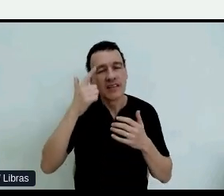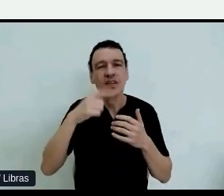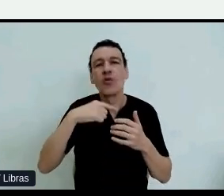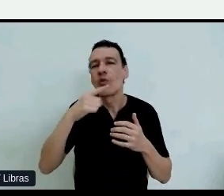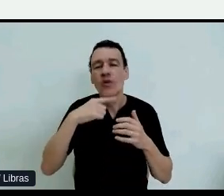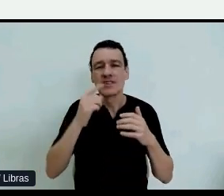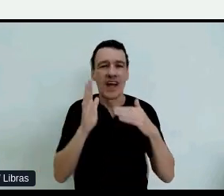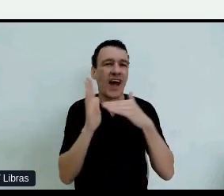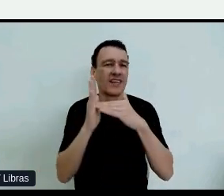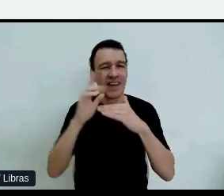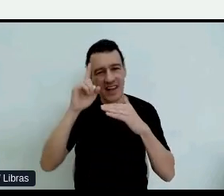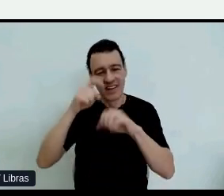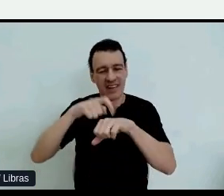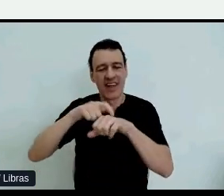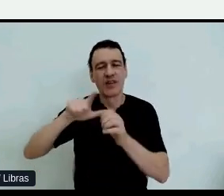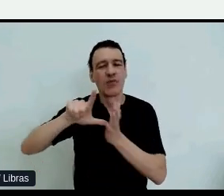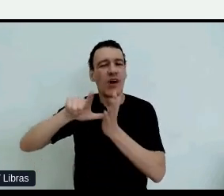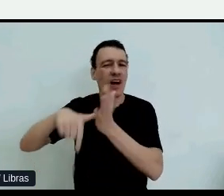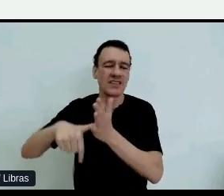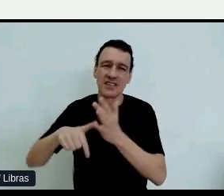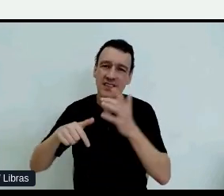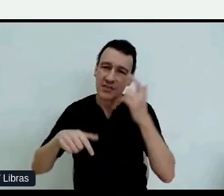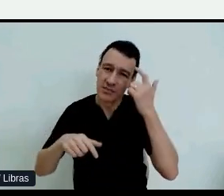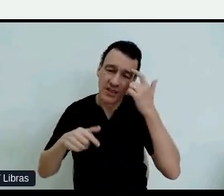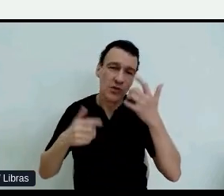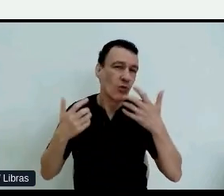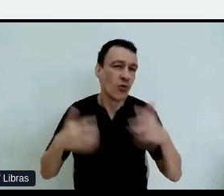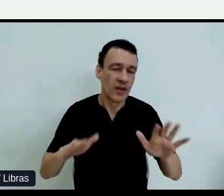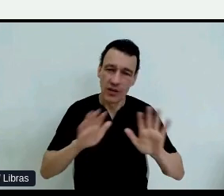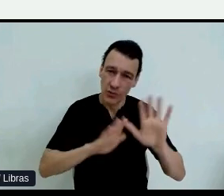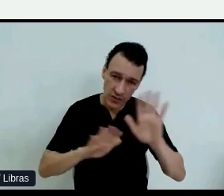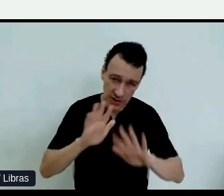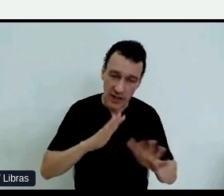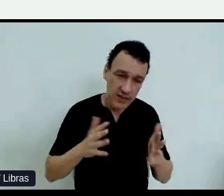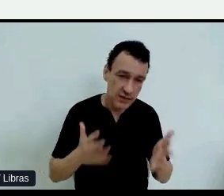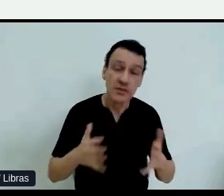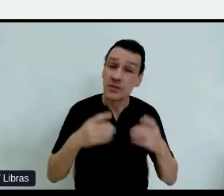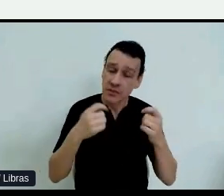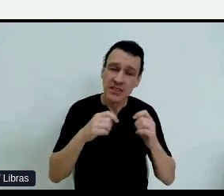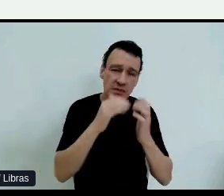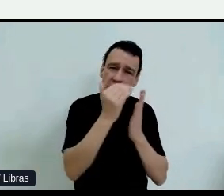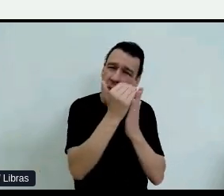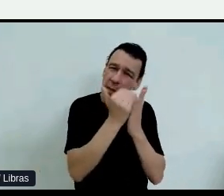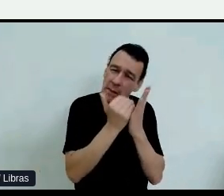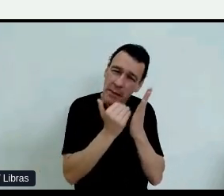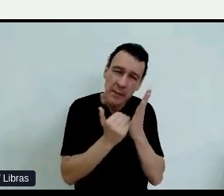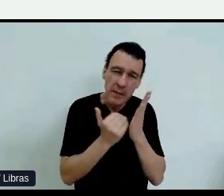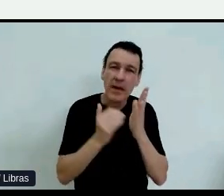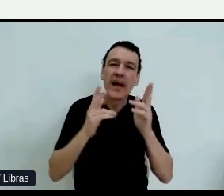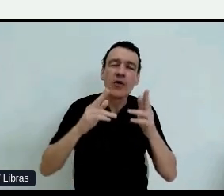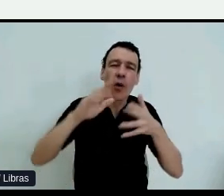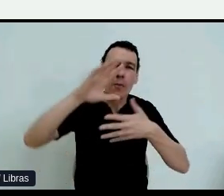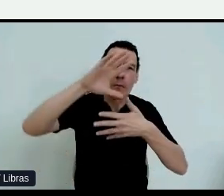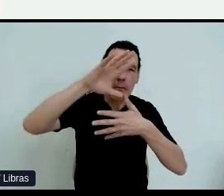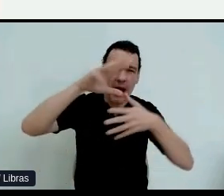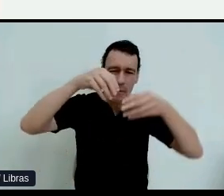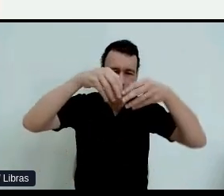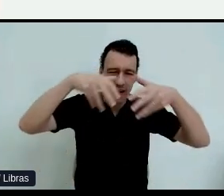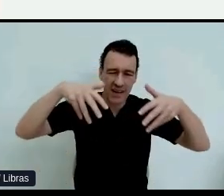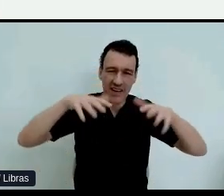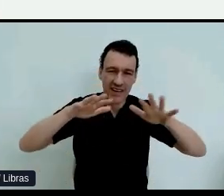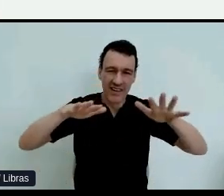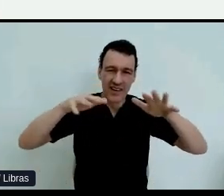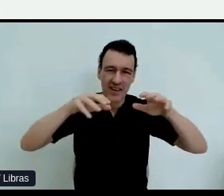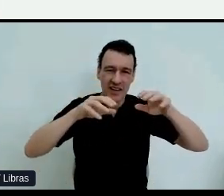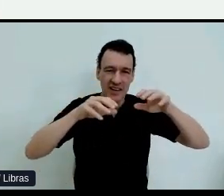tem a ver com outro ponto, que é a questão do mapa de produto, tá? E aí, né, o que é um mapa de produto, né? Um